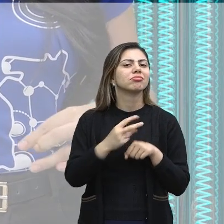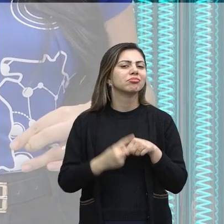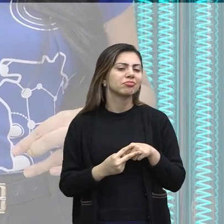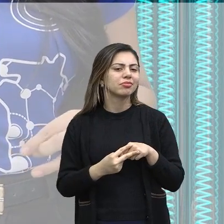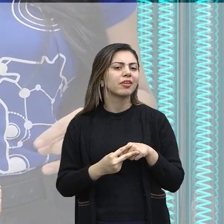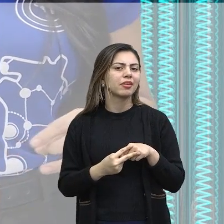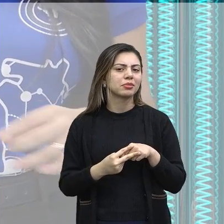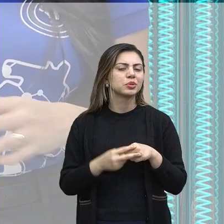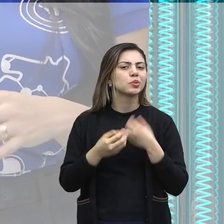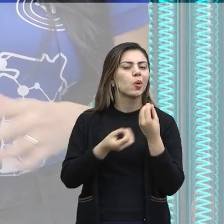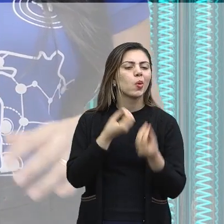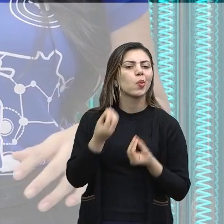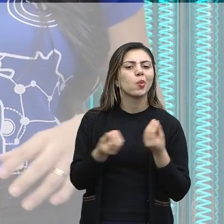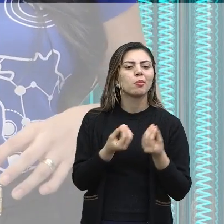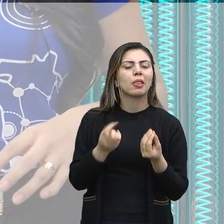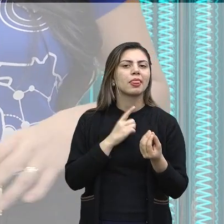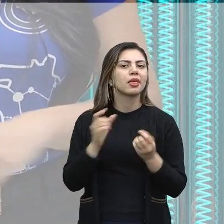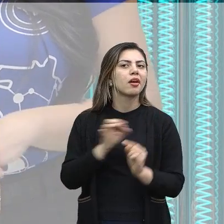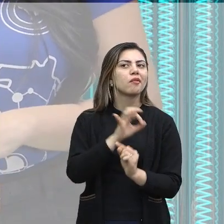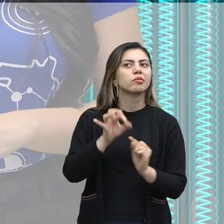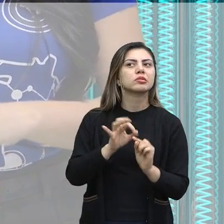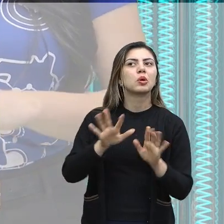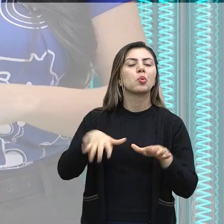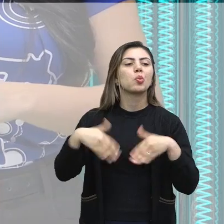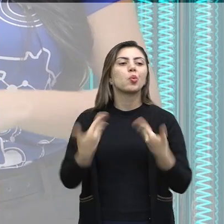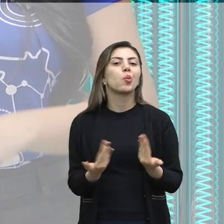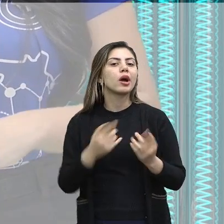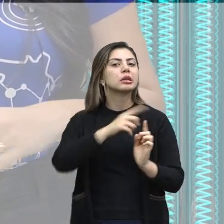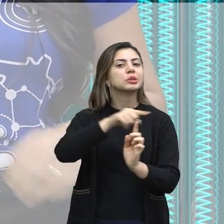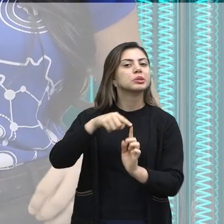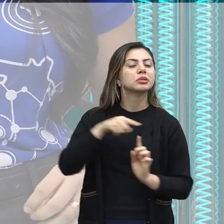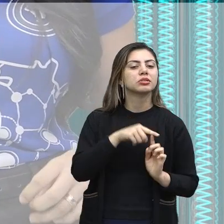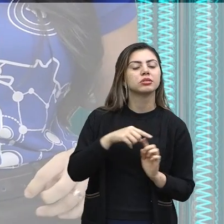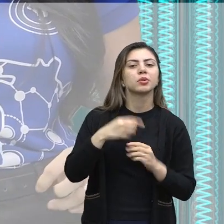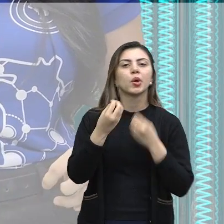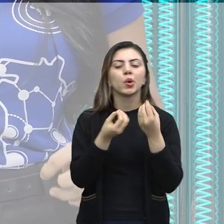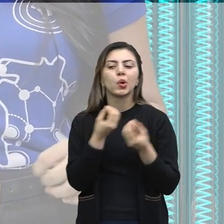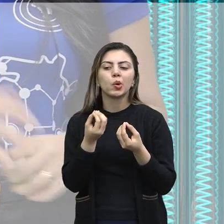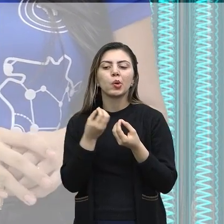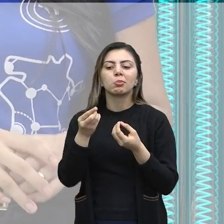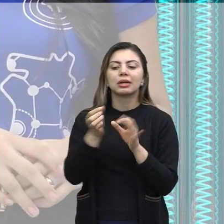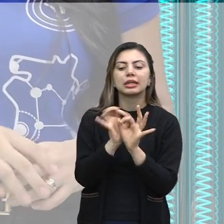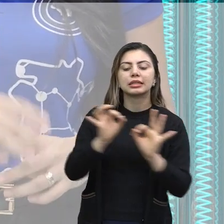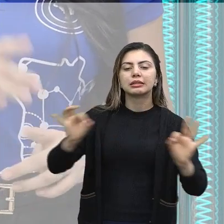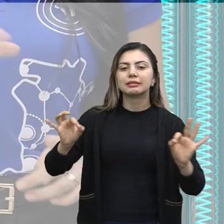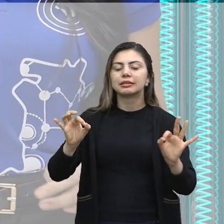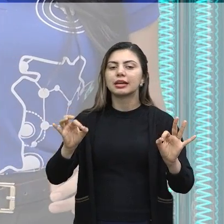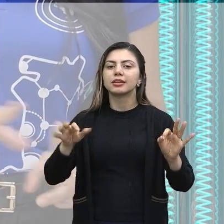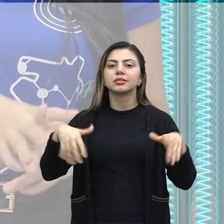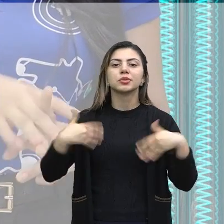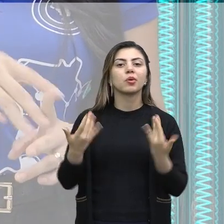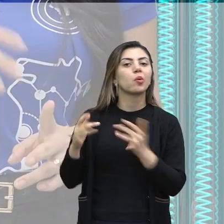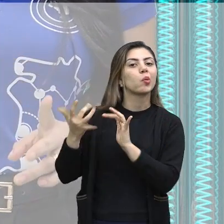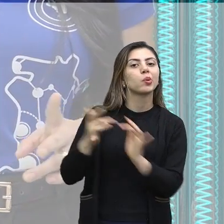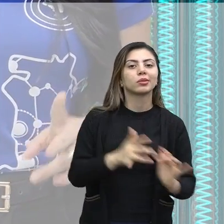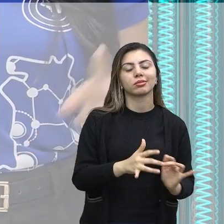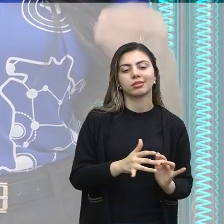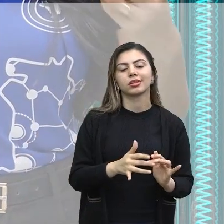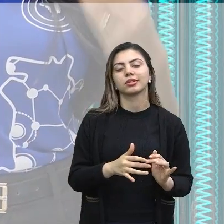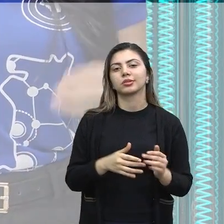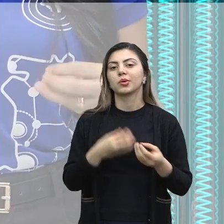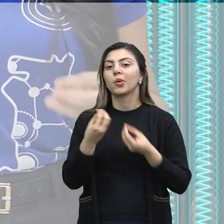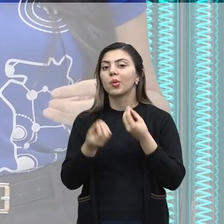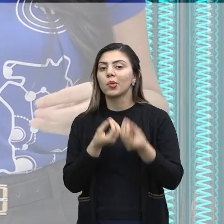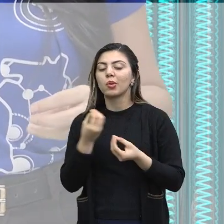os advérbios? Quais são eles? Em qual situação a gente coloca ali na frase? Qual é a posição